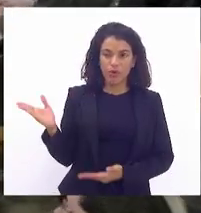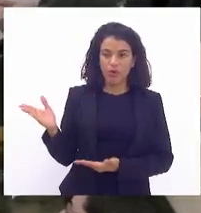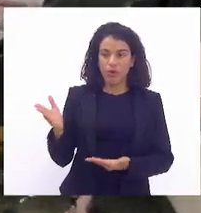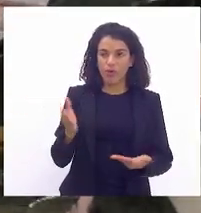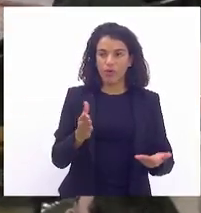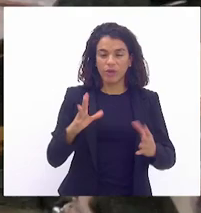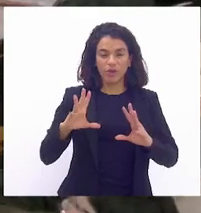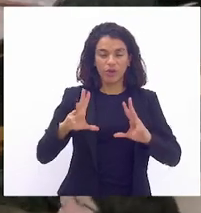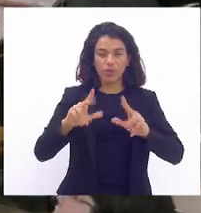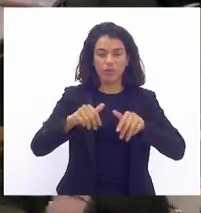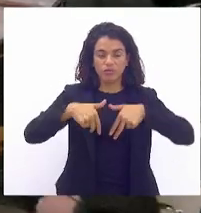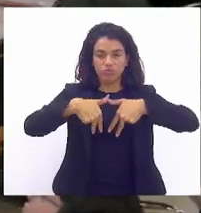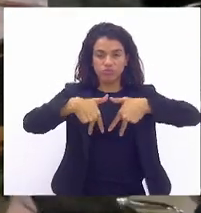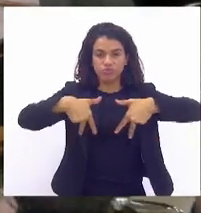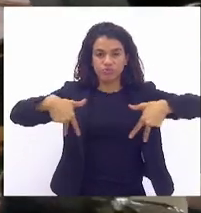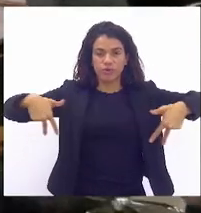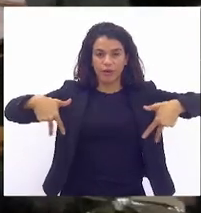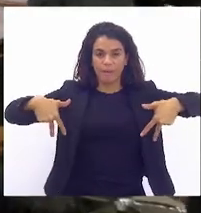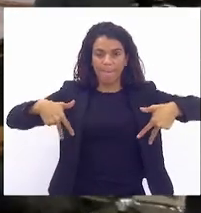a ficarem de pé.